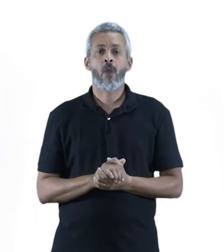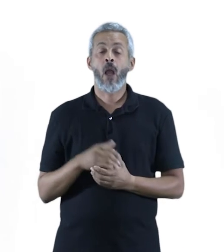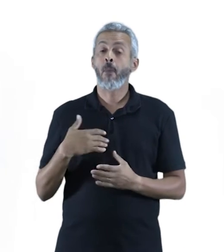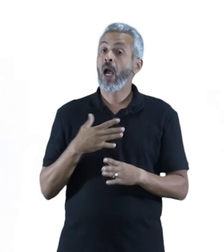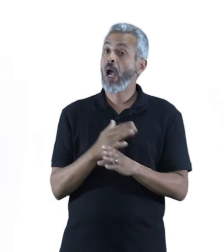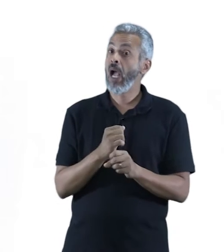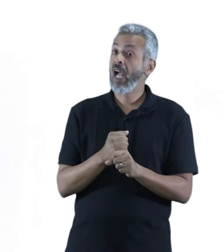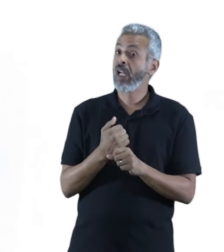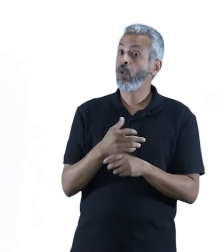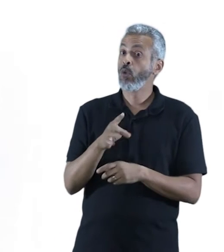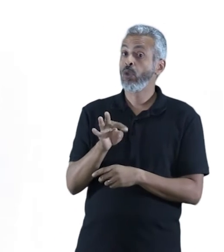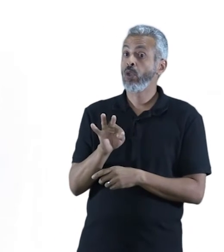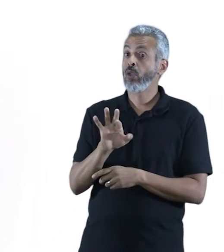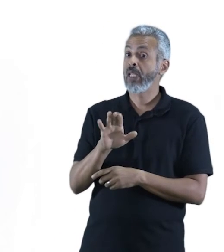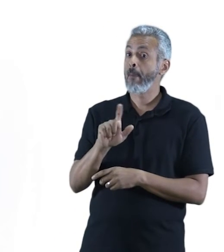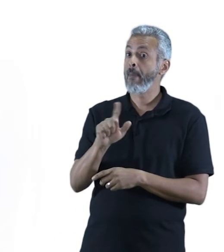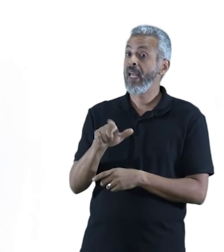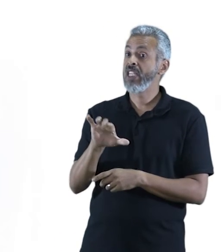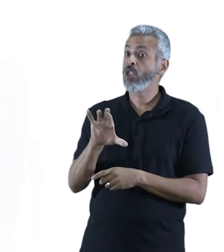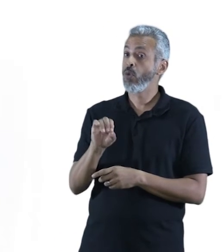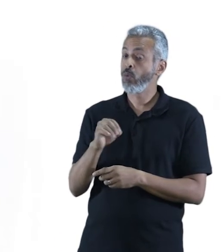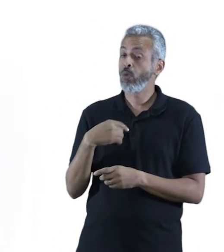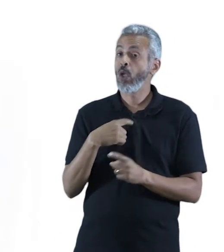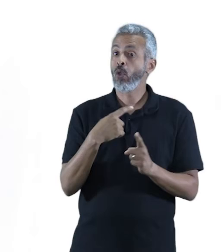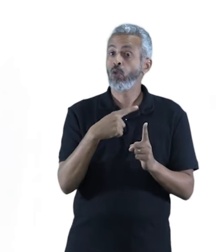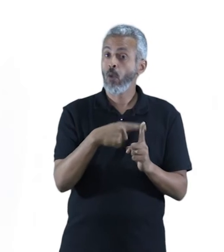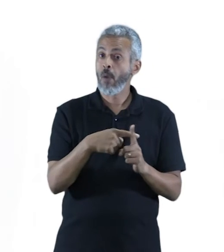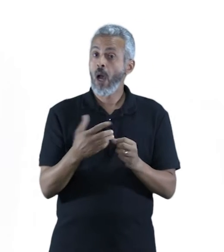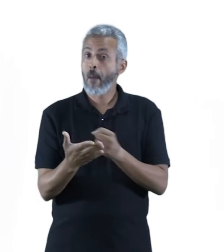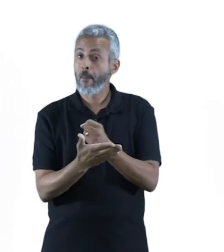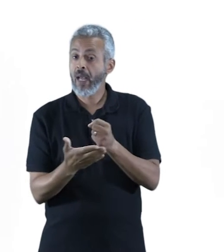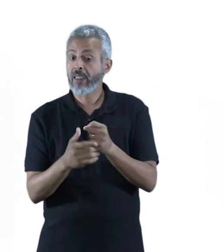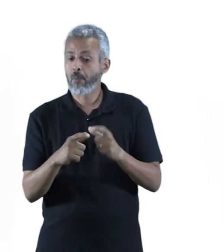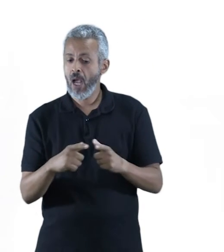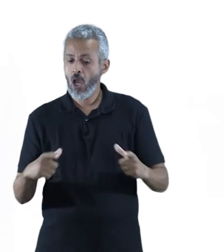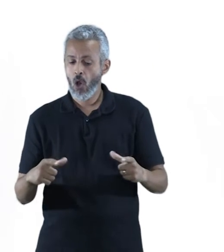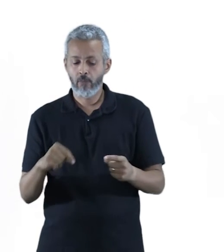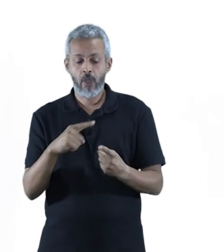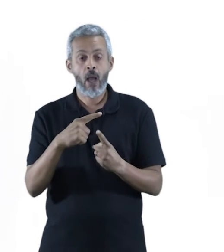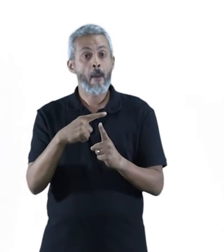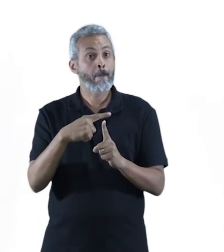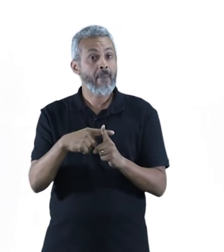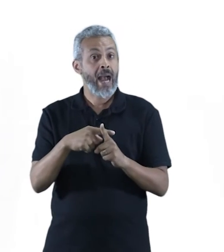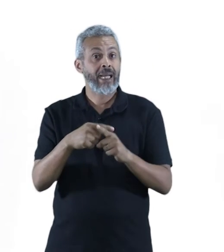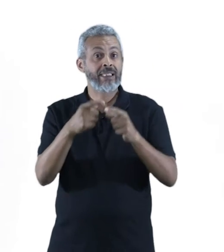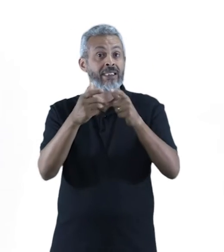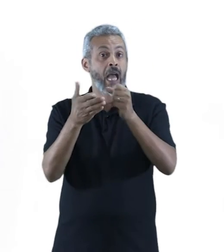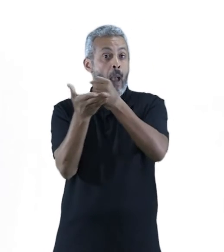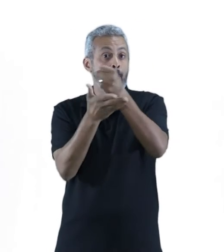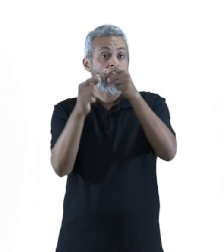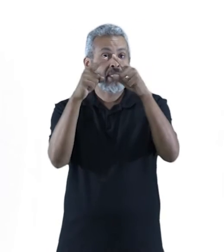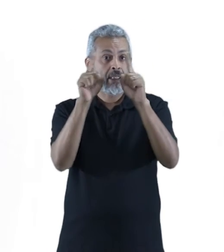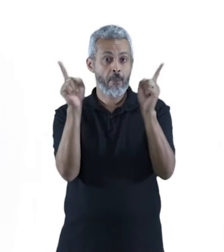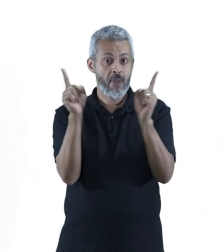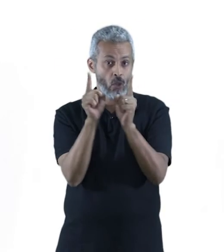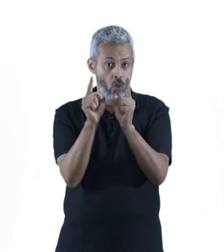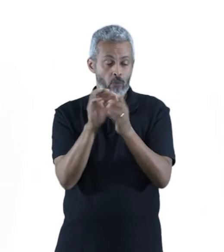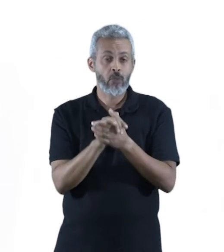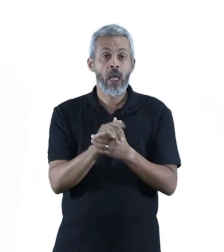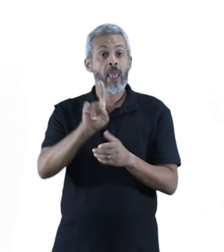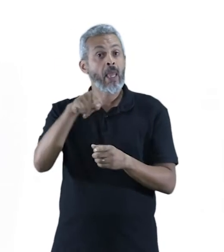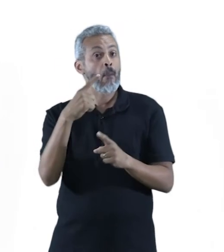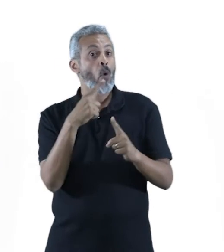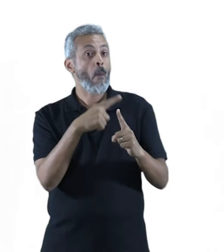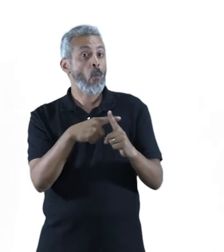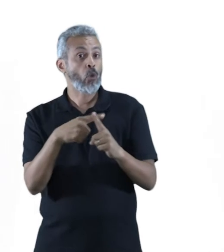Para o cálculo da área do trapézio, somamos a base maior com a base menor, depois de multiplicar